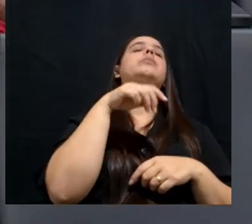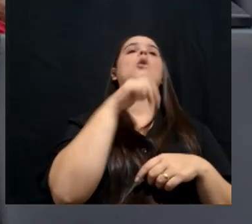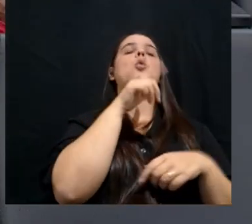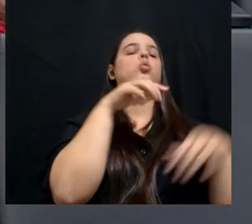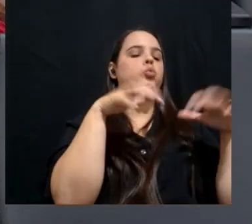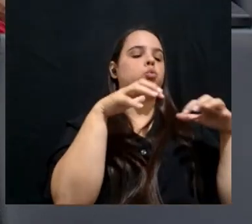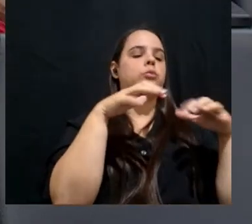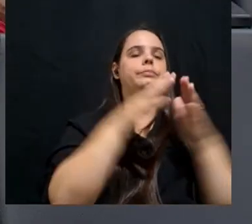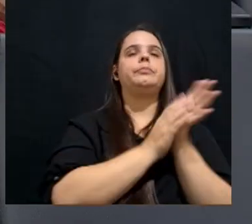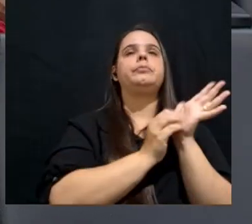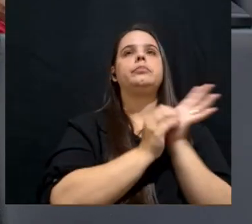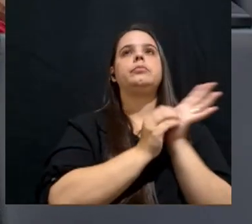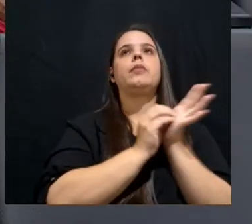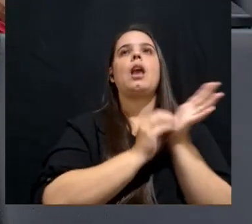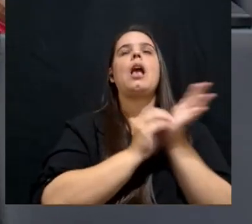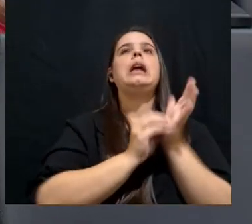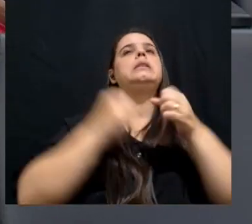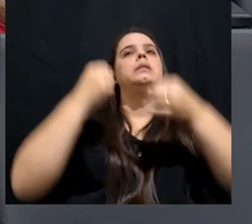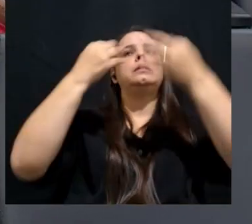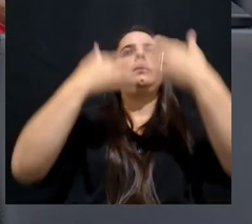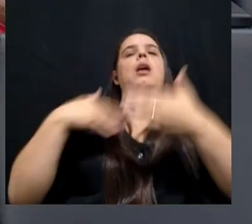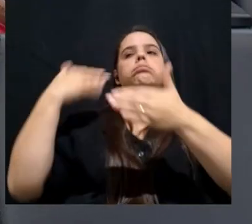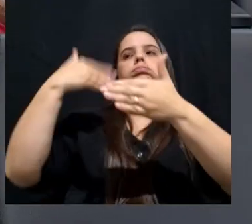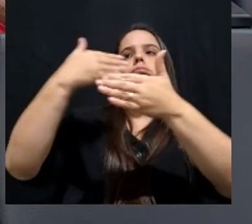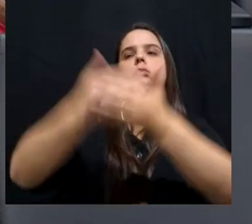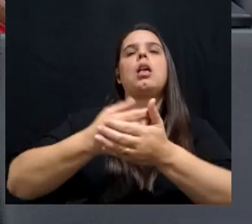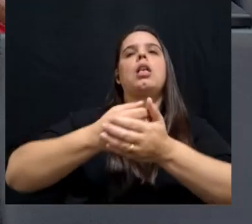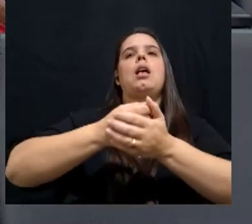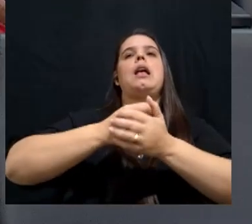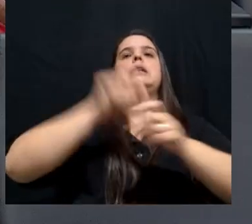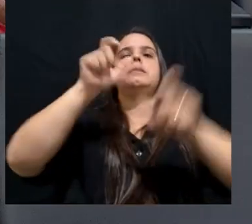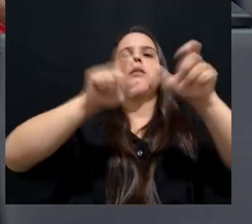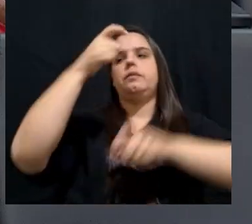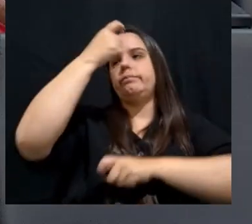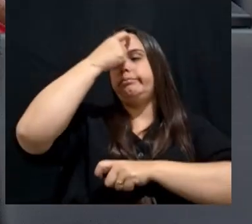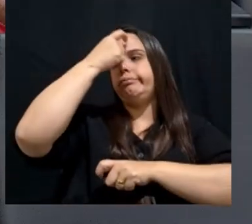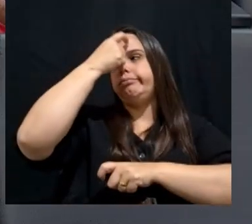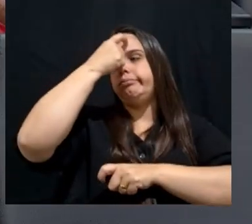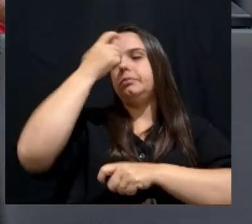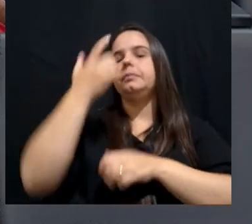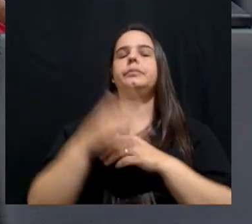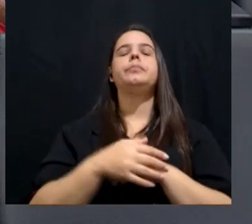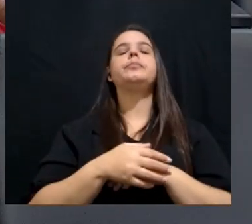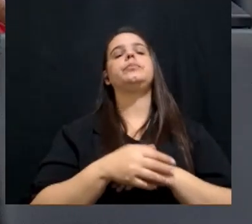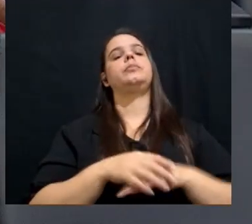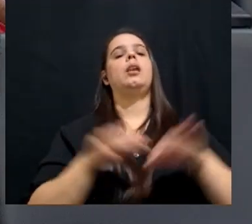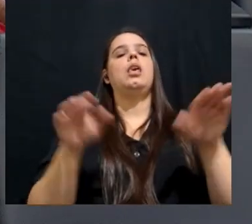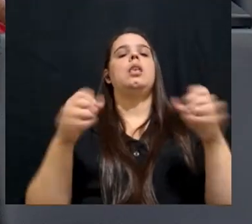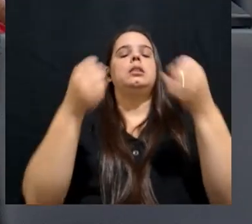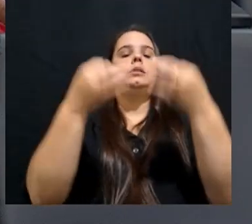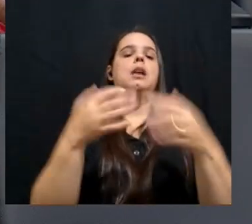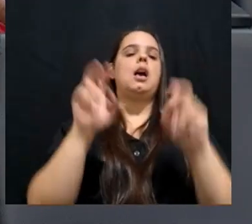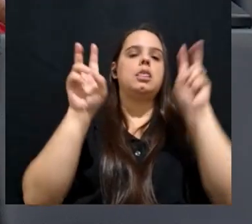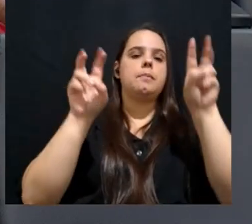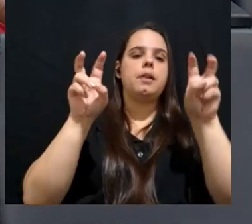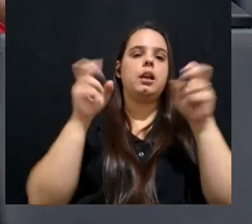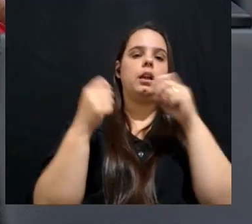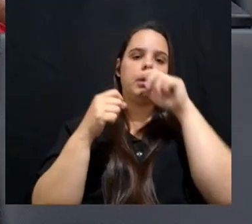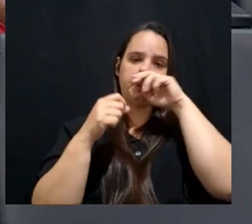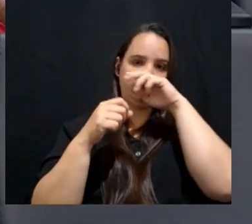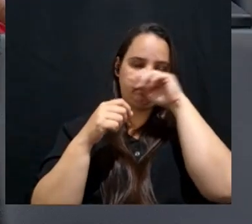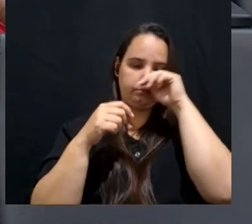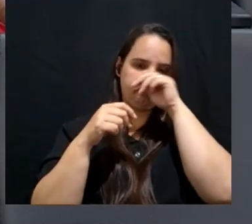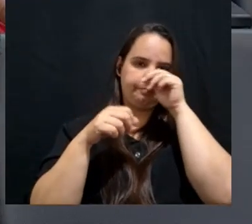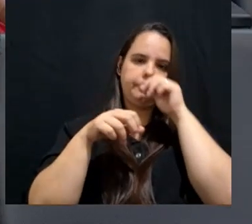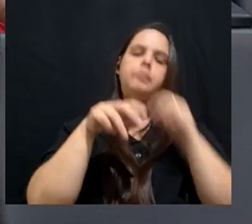conscientizando, né, vereador? Bom, a gente vai falar um pouquinho sobre a solicitação também da construção de um batistério